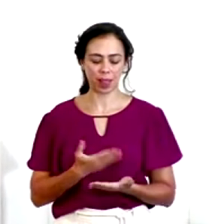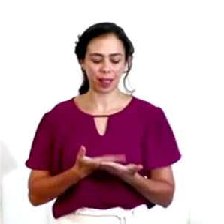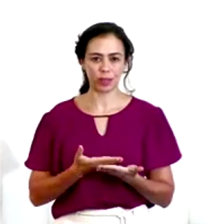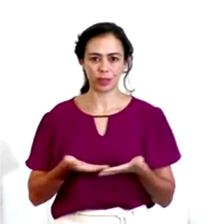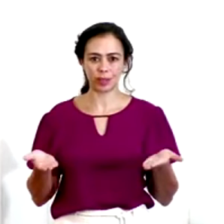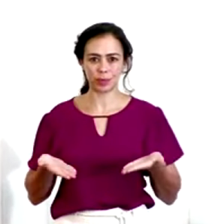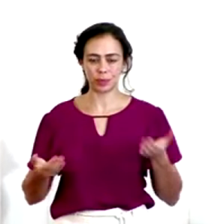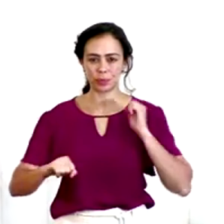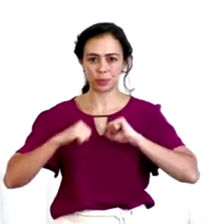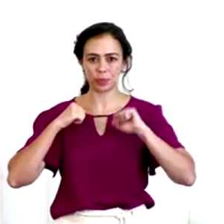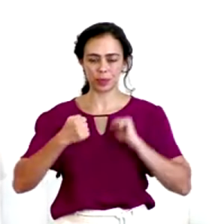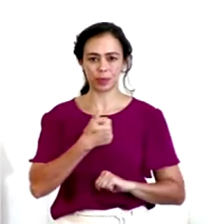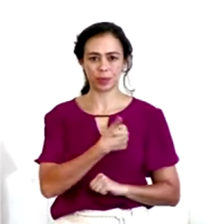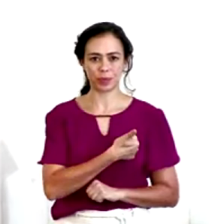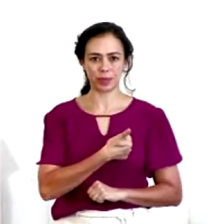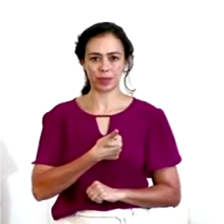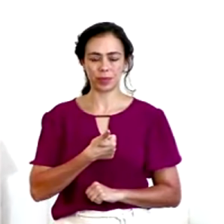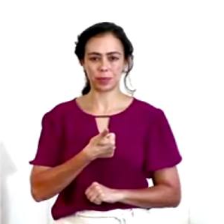126.